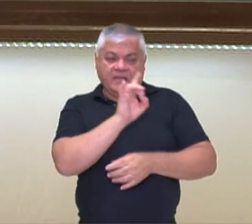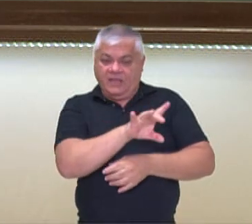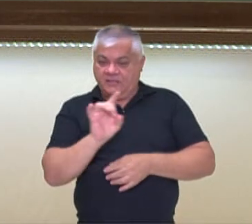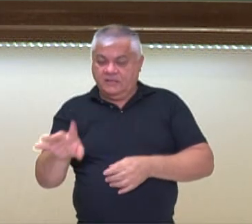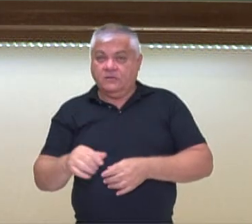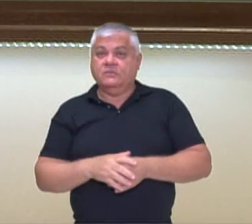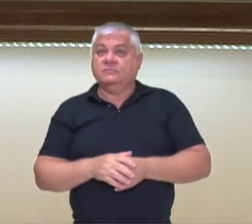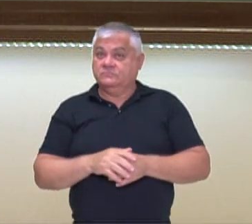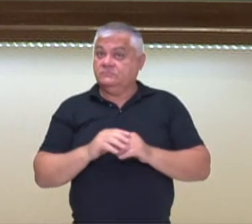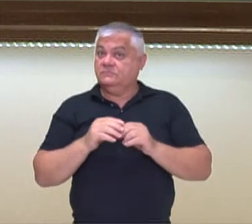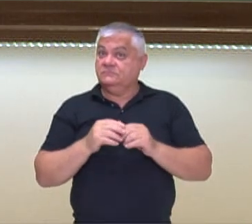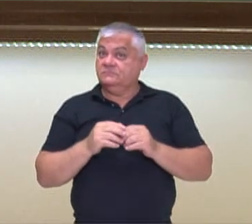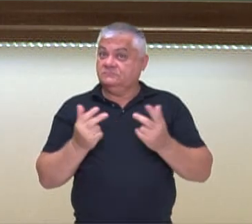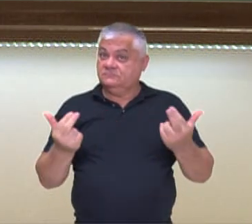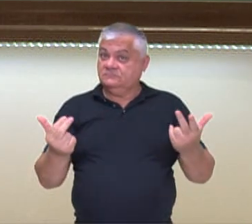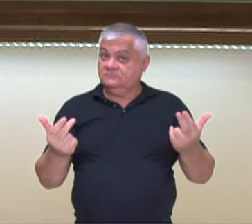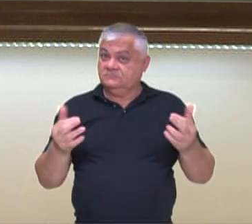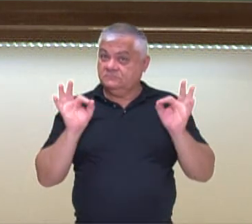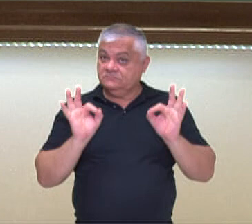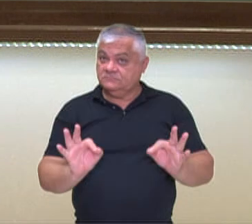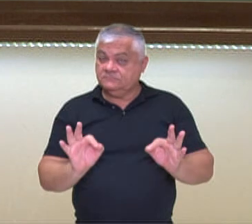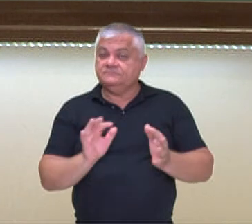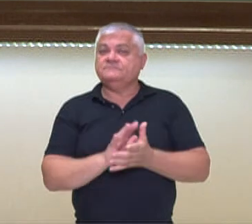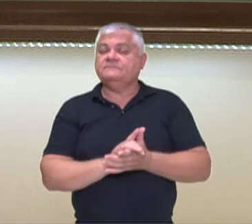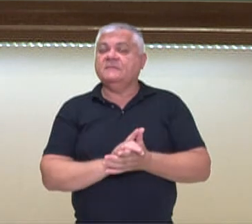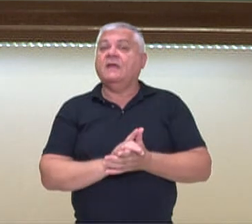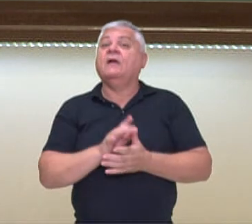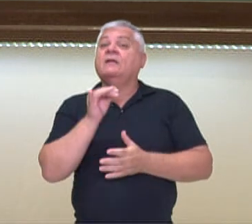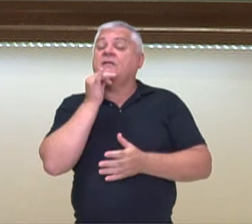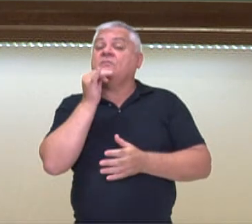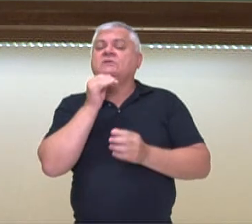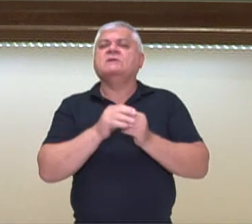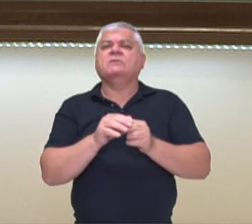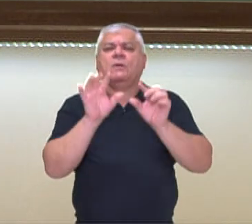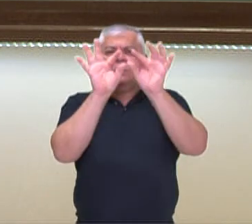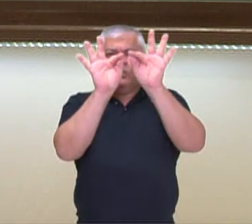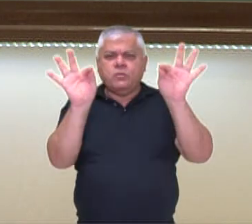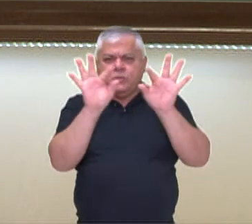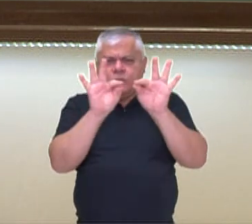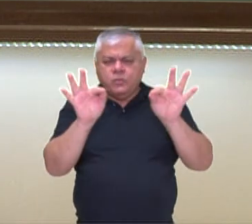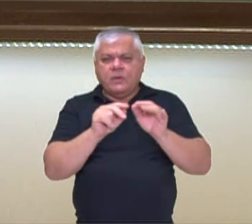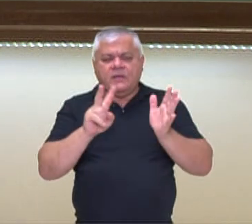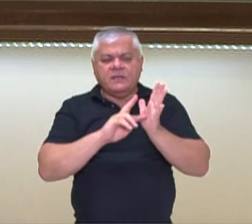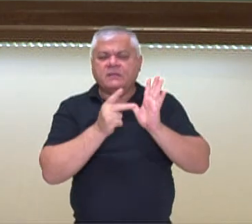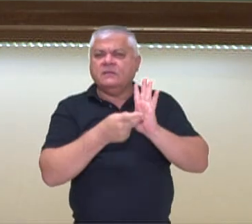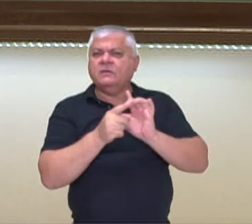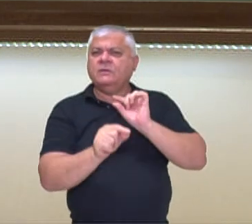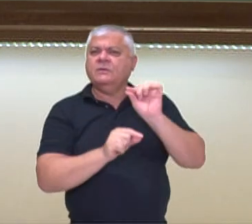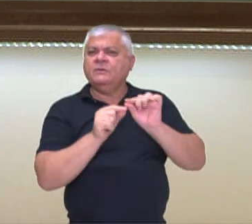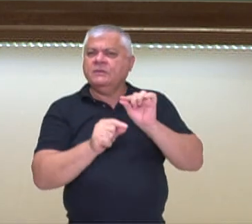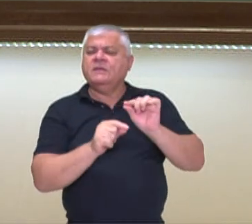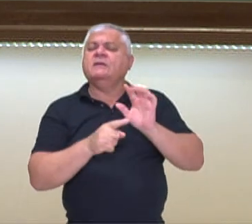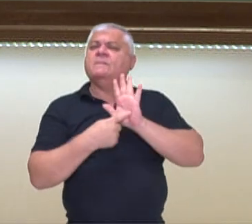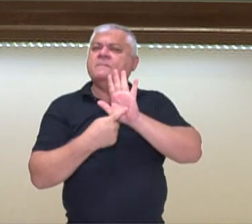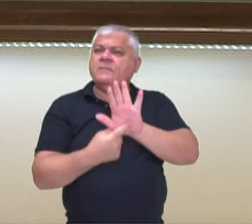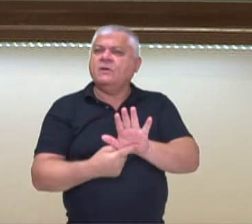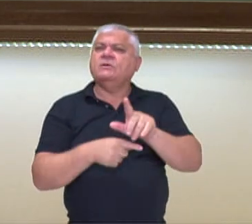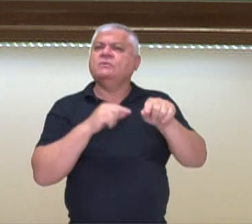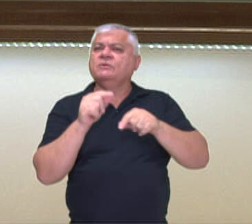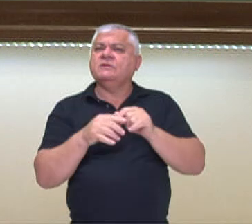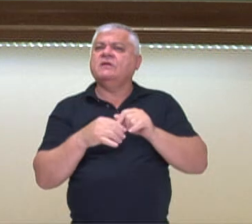espécies dos reagentes, tá certo? A equação é a representação. A equação ela vai me trazer